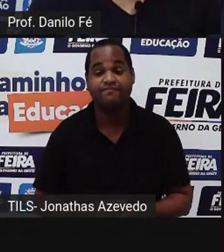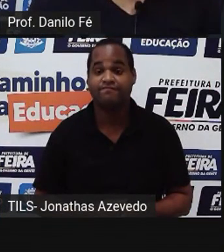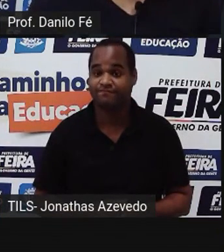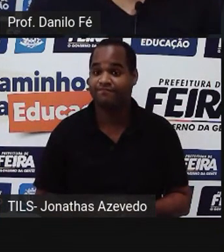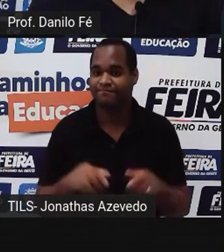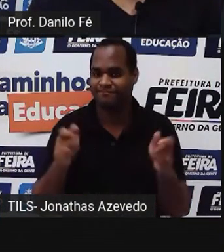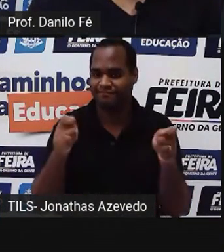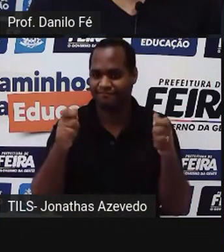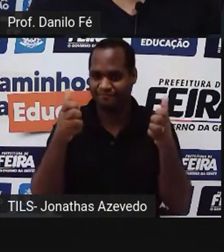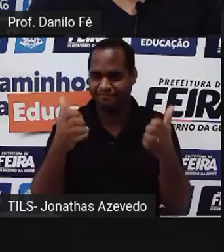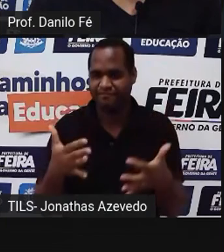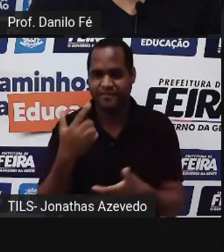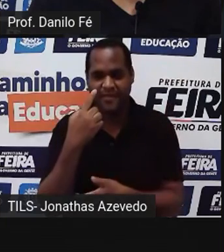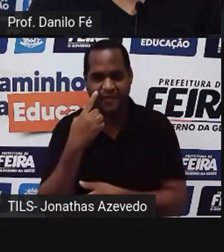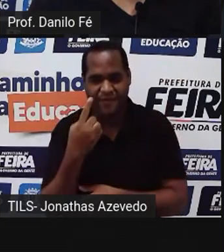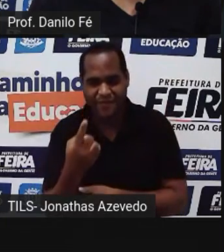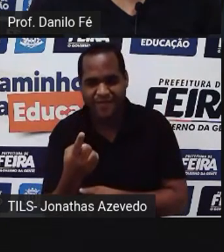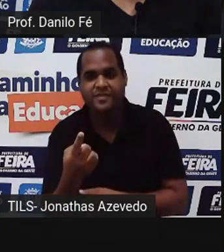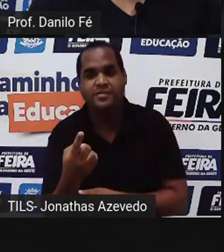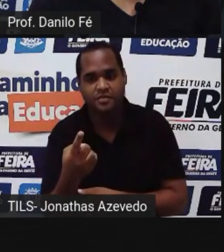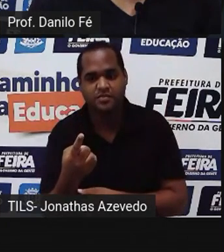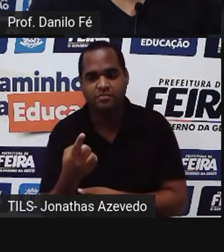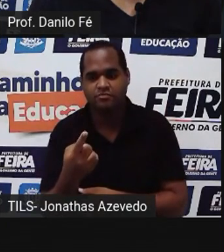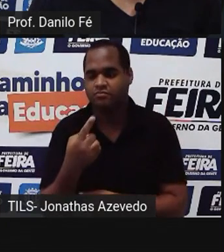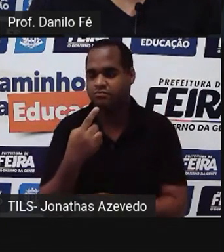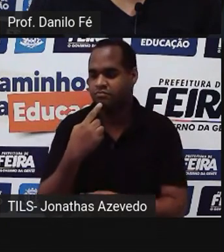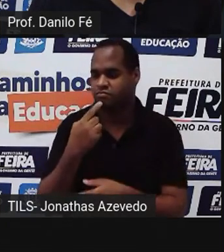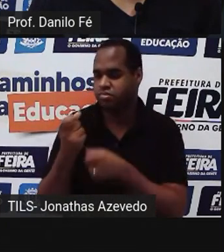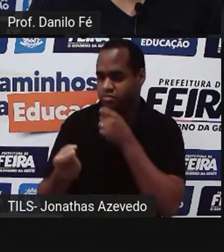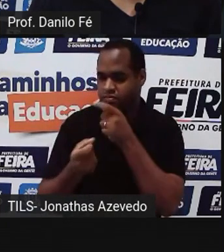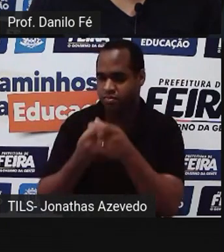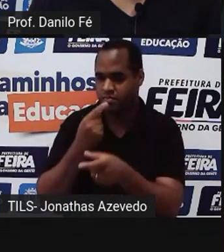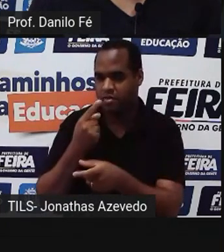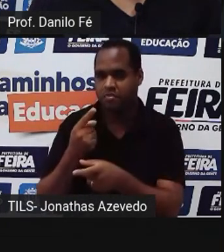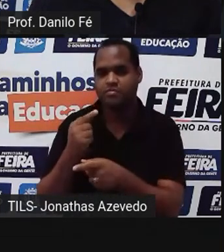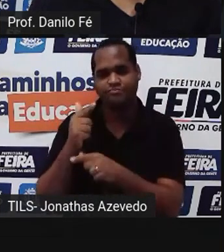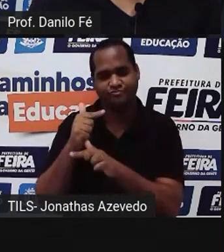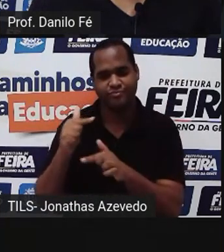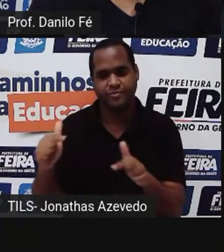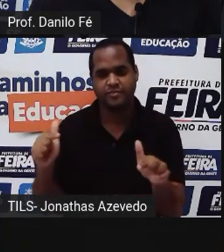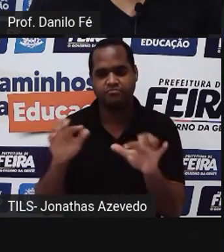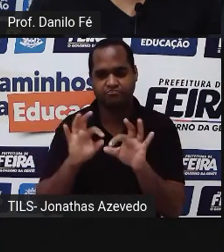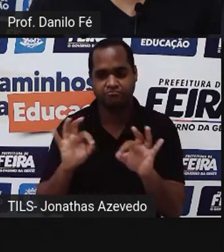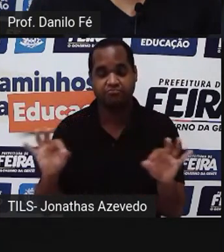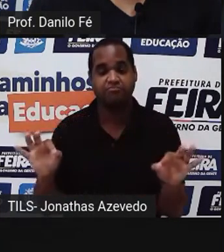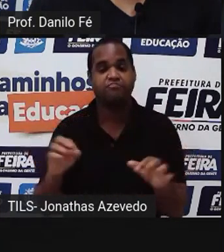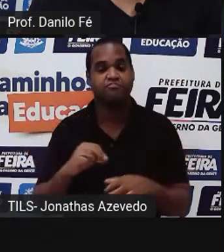Pois é, gente. Estúpida e inválida.